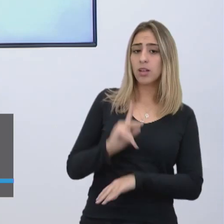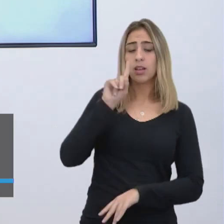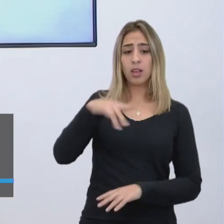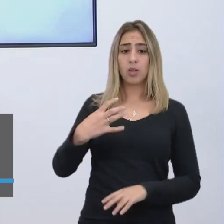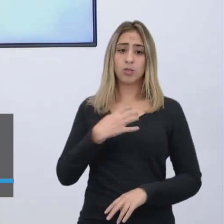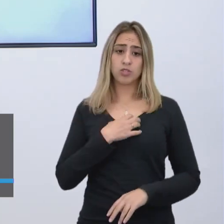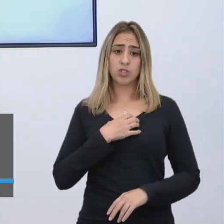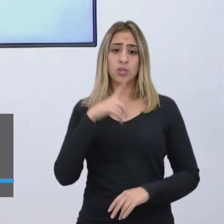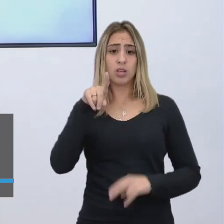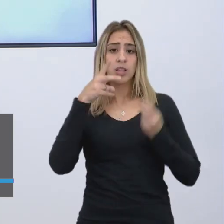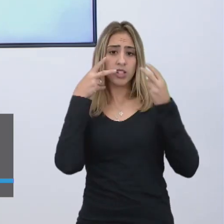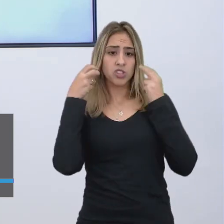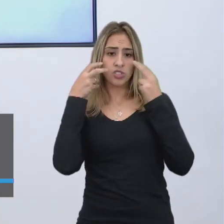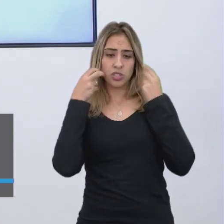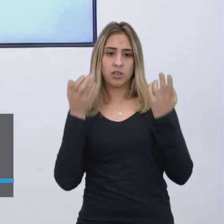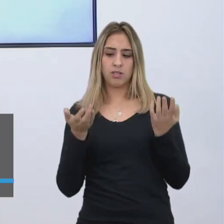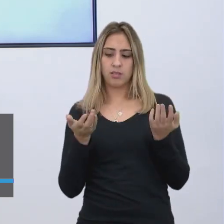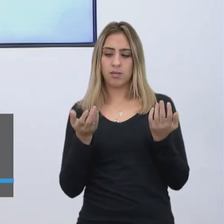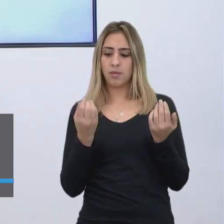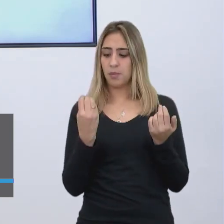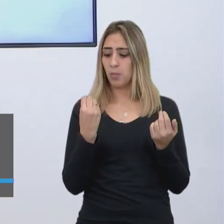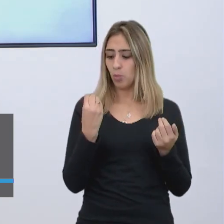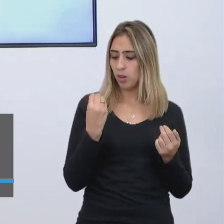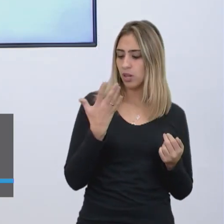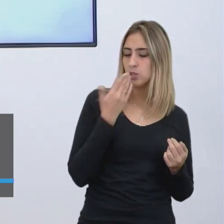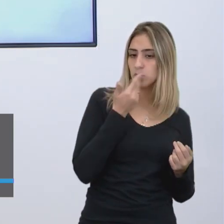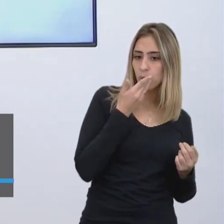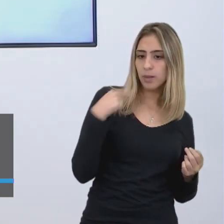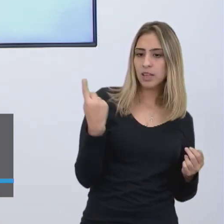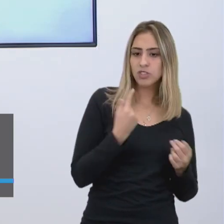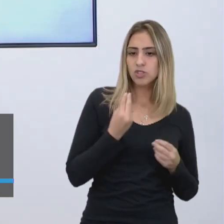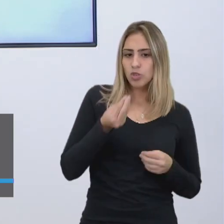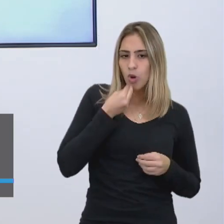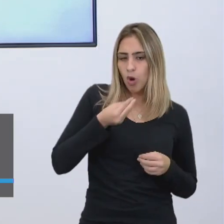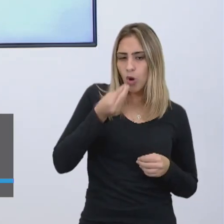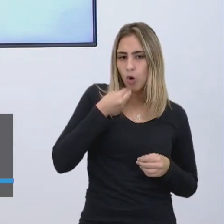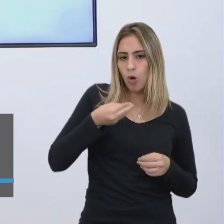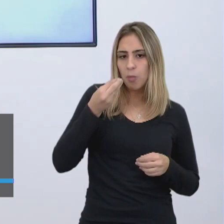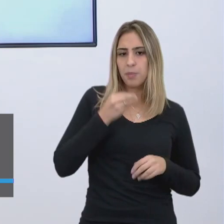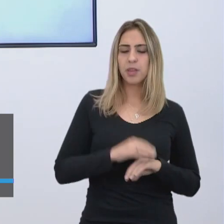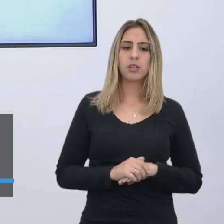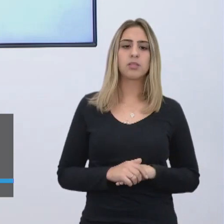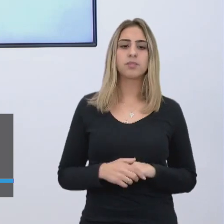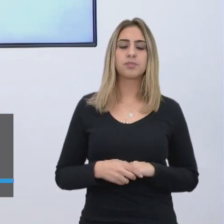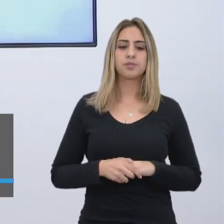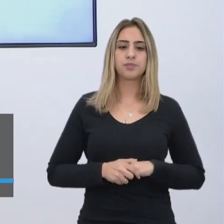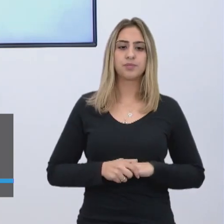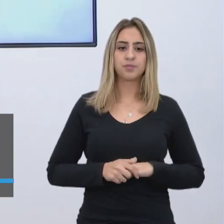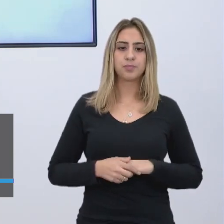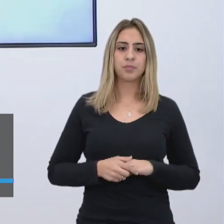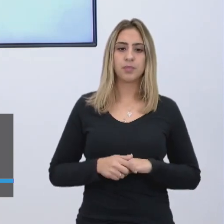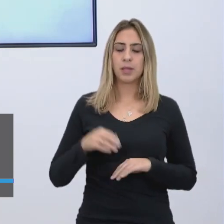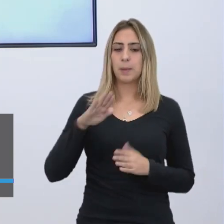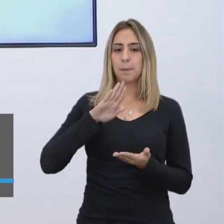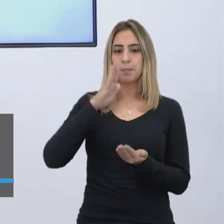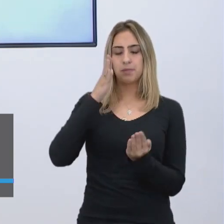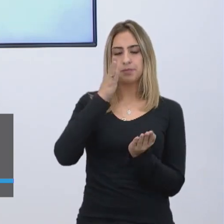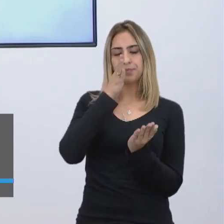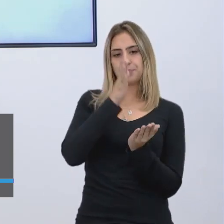hábito, por exemplo, indígena. Muitas comidas, né, das quais a gente se alimenta, como, por exemplo, a mandioca,